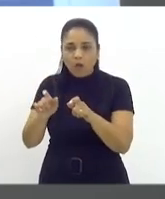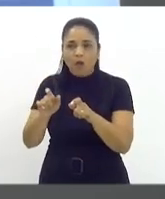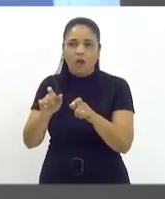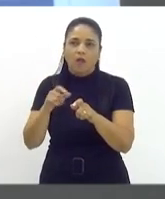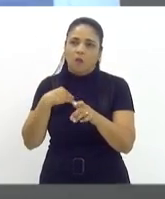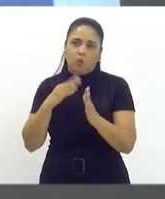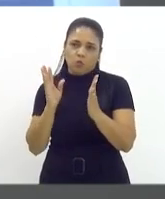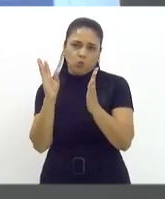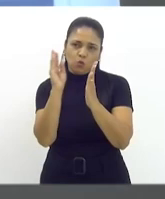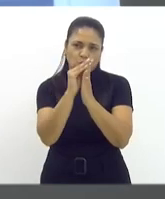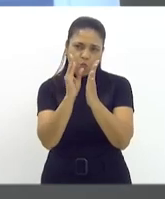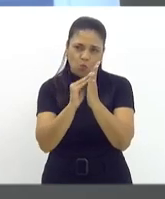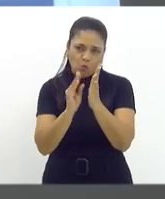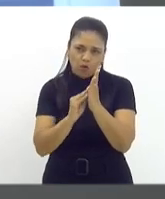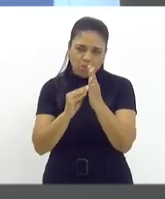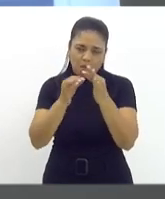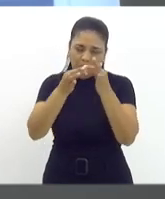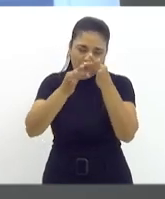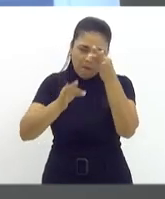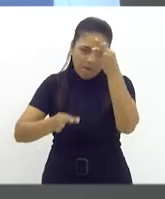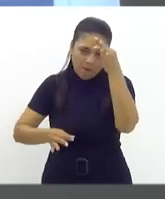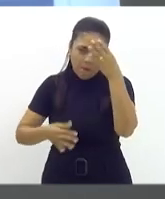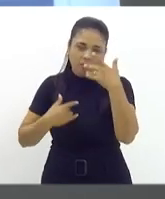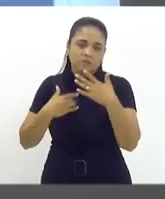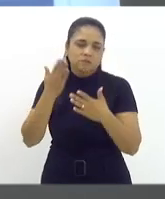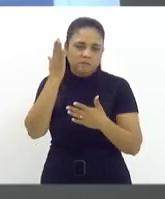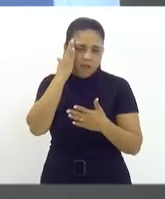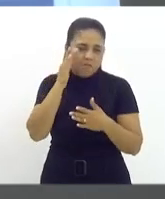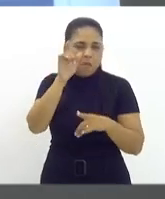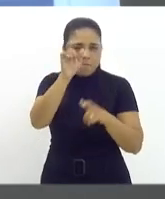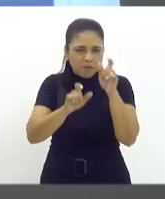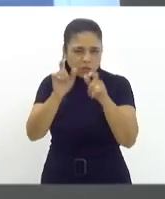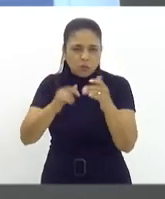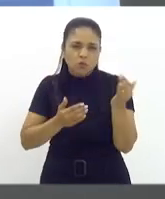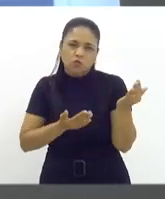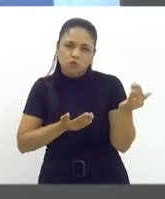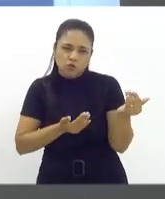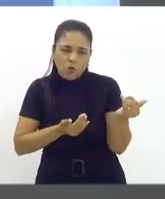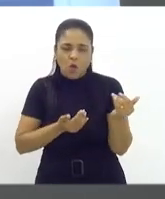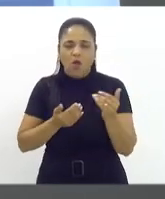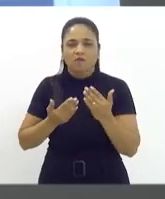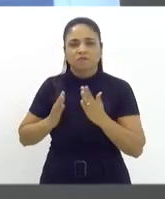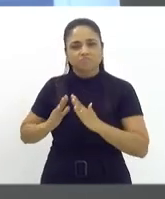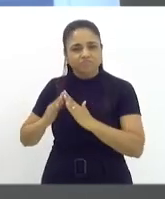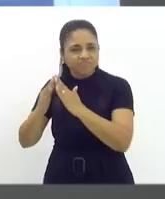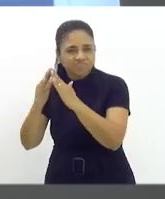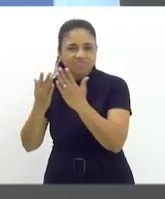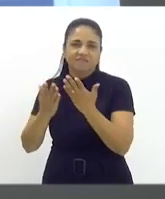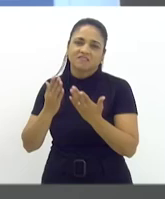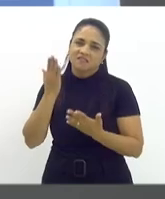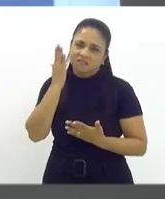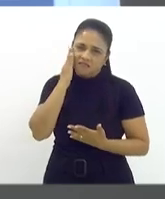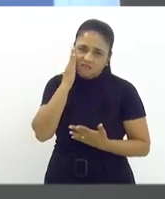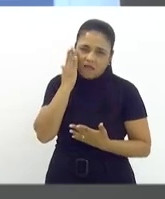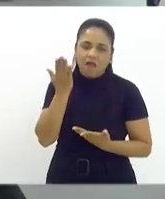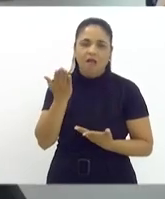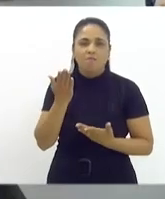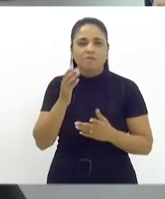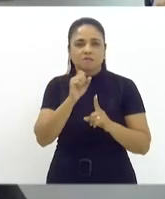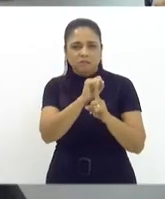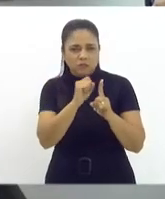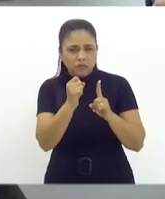ali para não se tornar extenso demais a gente sabe que tá falando de pessoas jovens periféricas a gente sabe de toda essa questão social